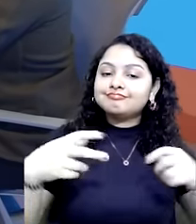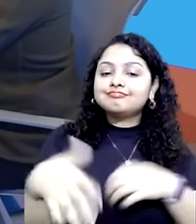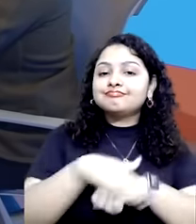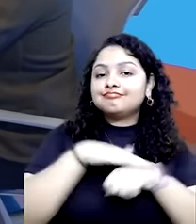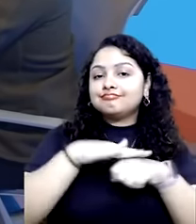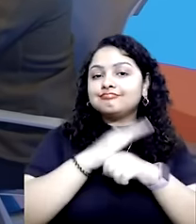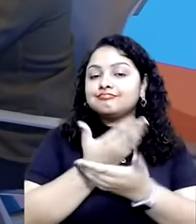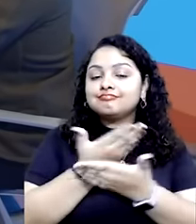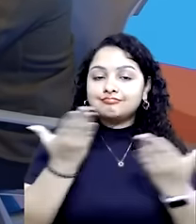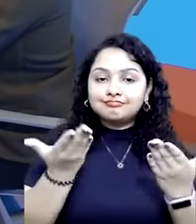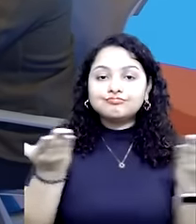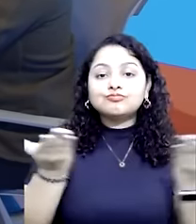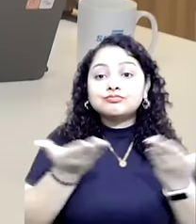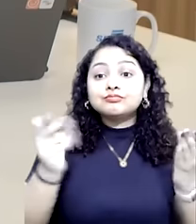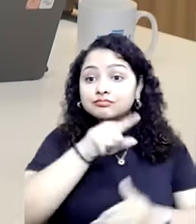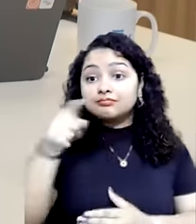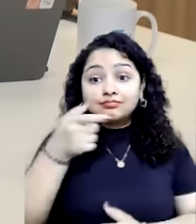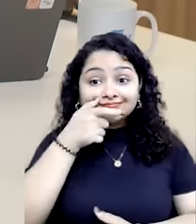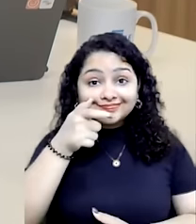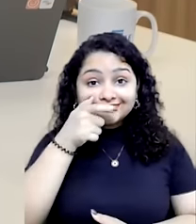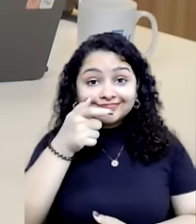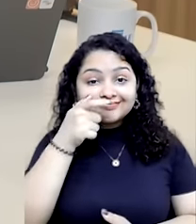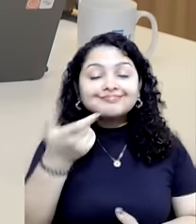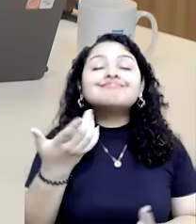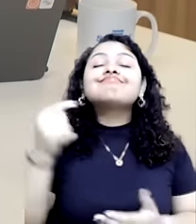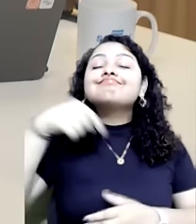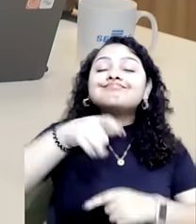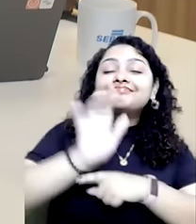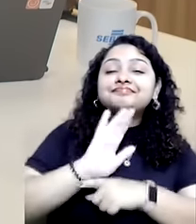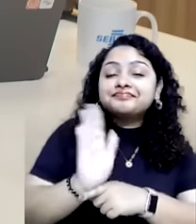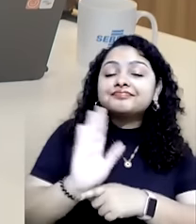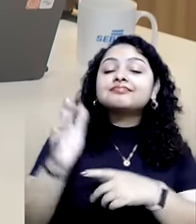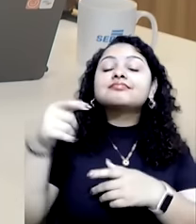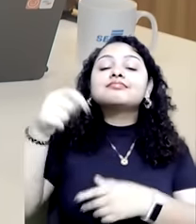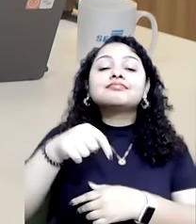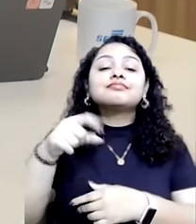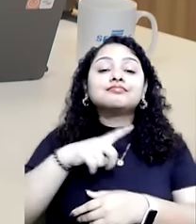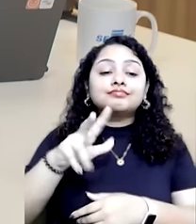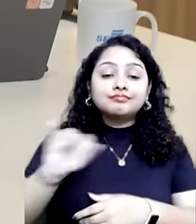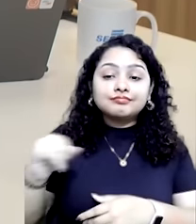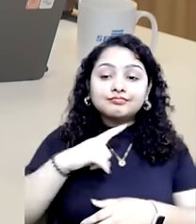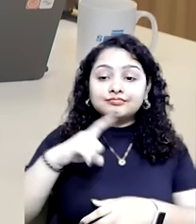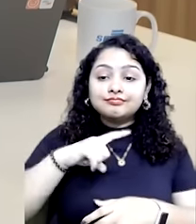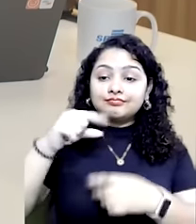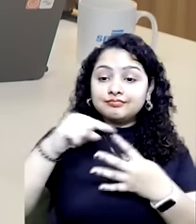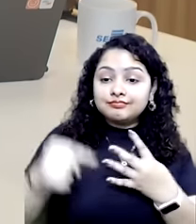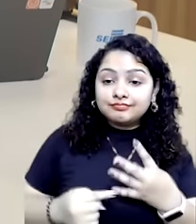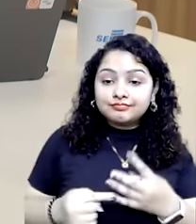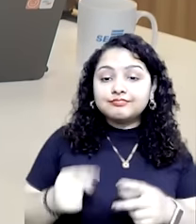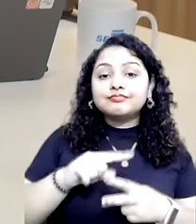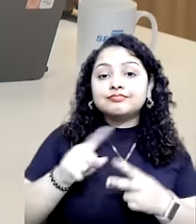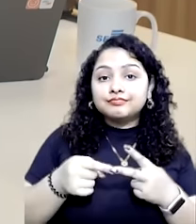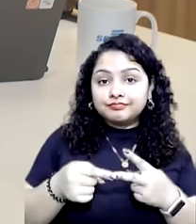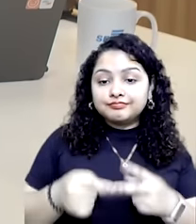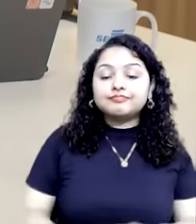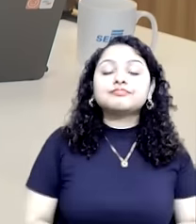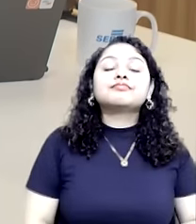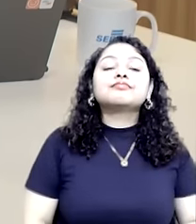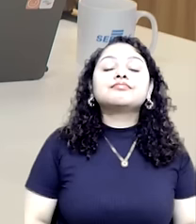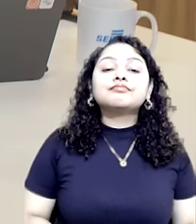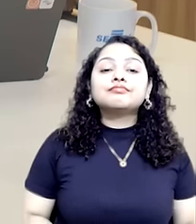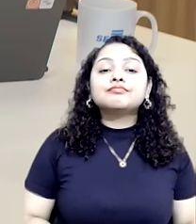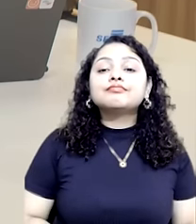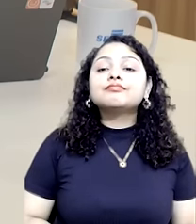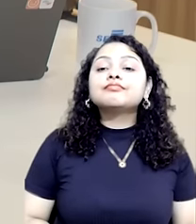vocês hoje e pessoal que tá em casa nesse vide cast teremos aí dois blocos tá então no primeiro